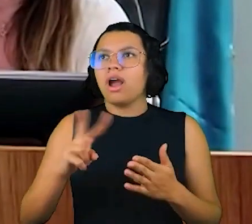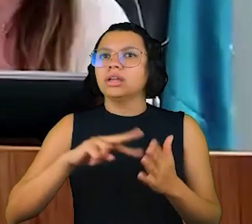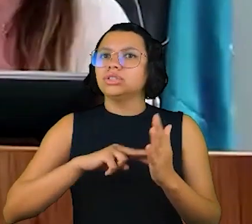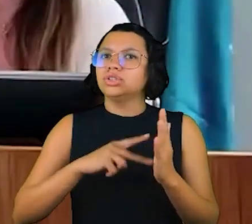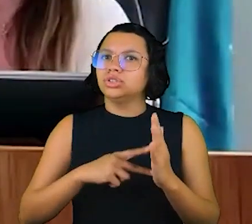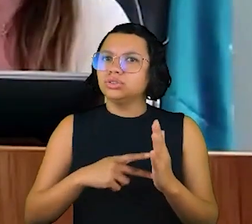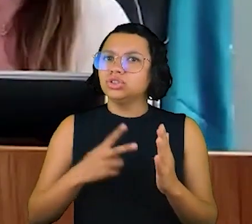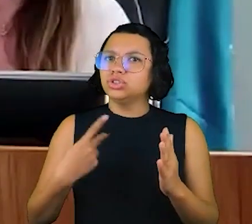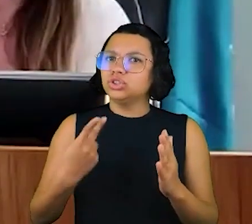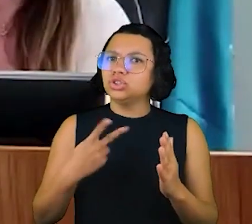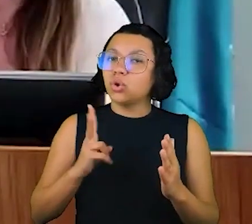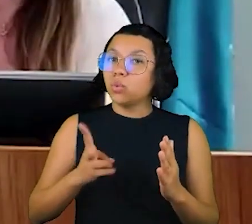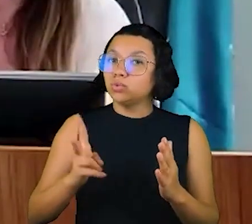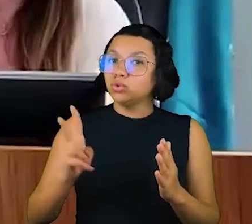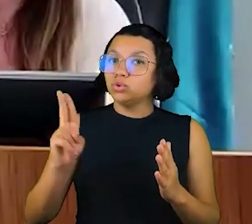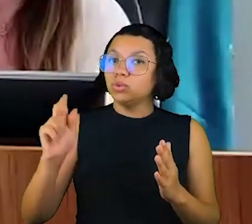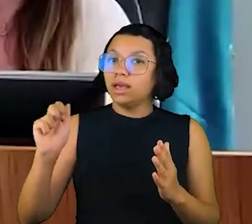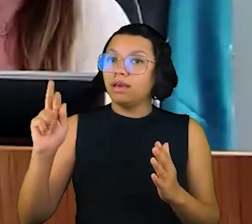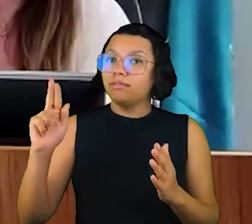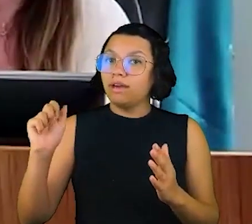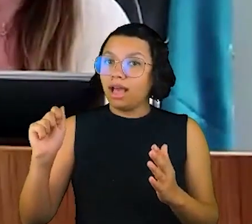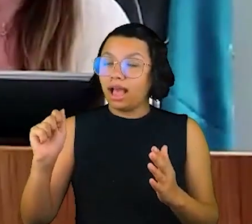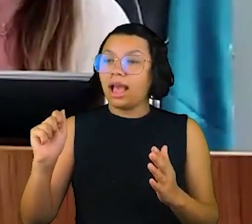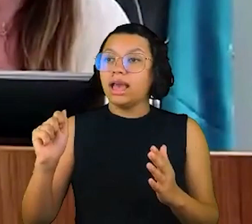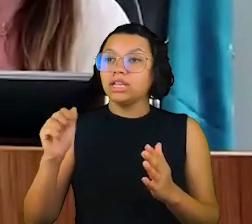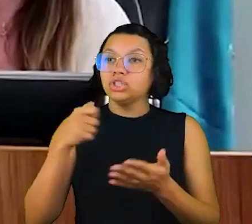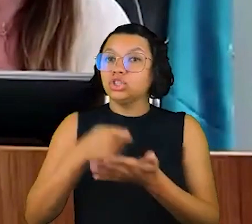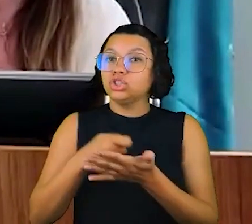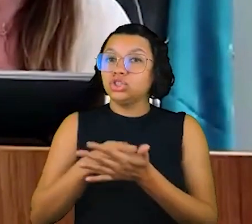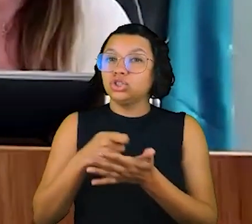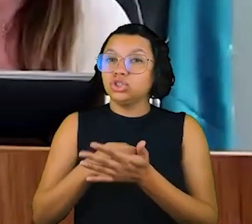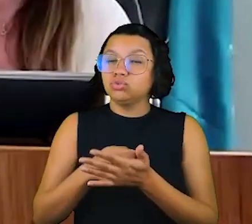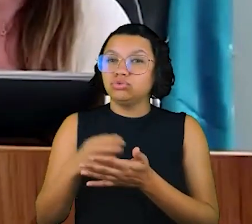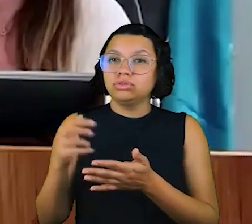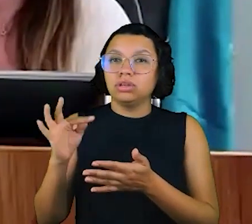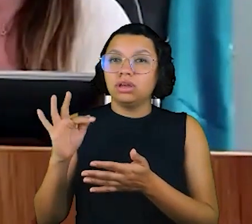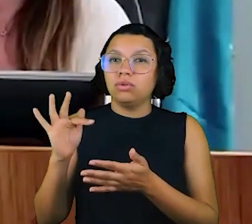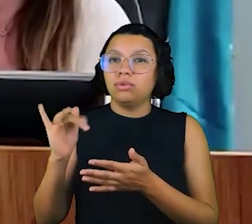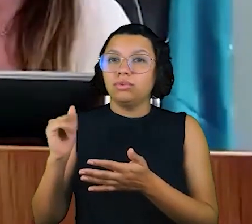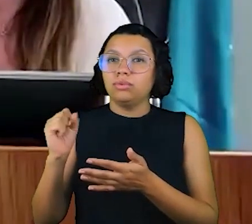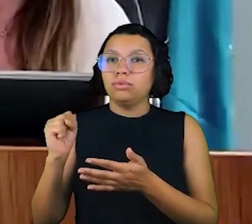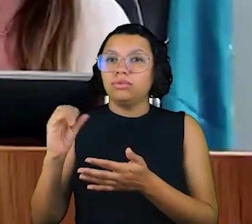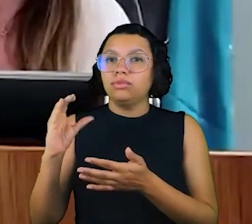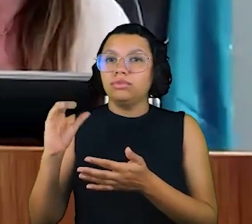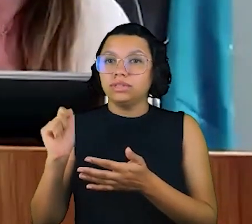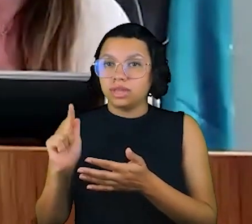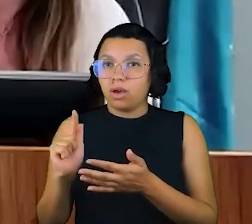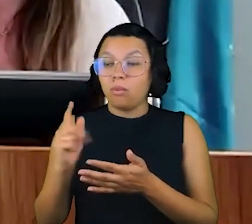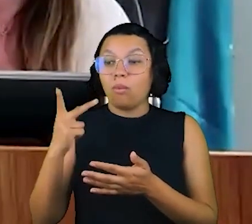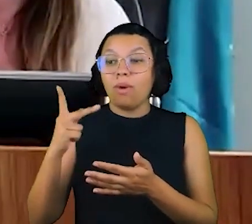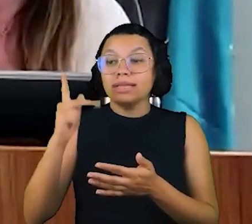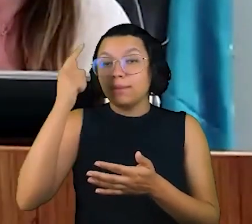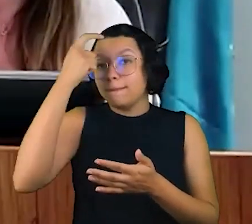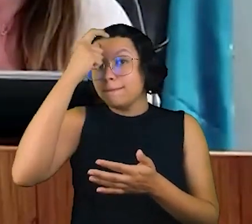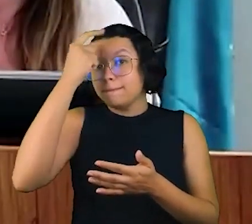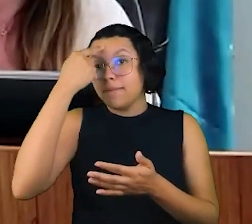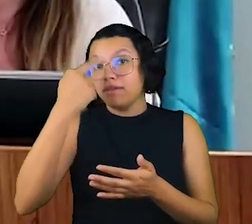faz sentido que nós mantenhamos varas de execução fiscal com esse perfil.